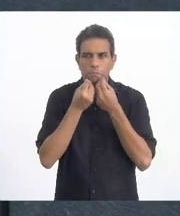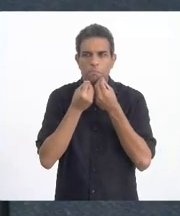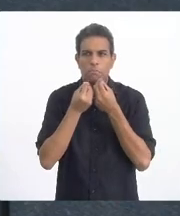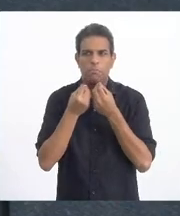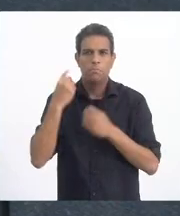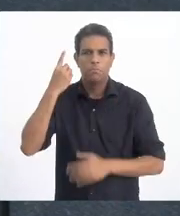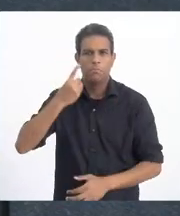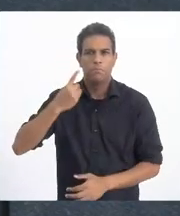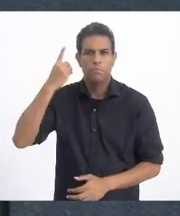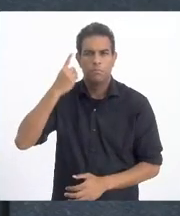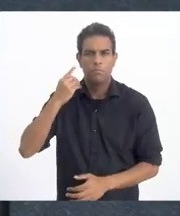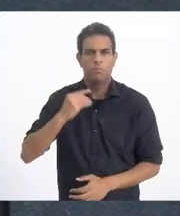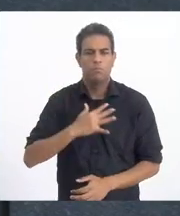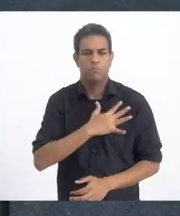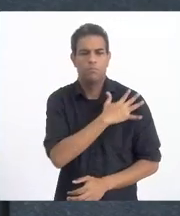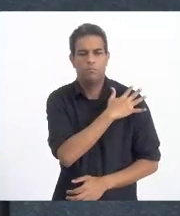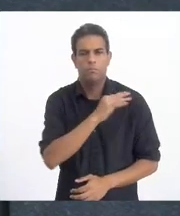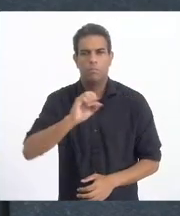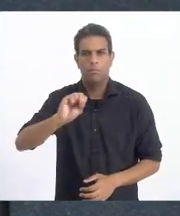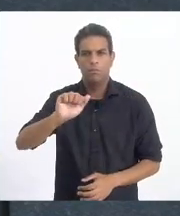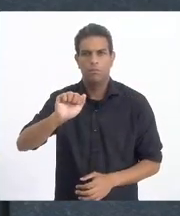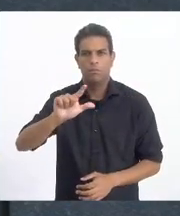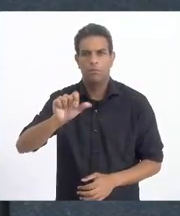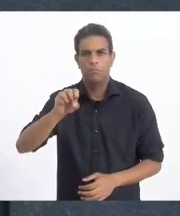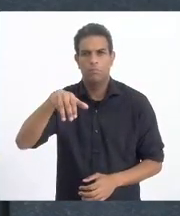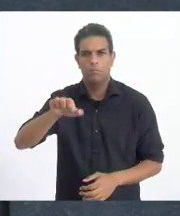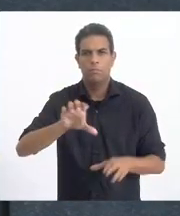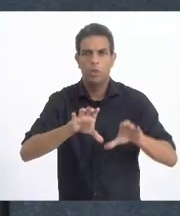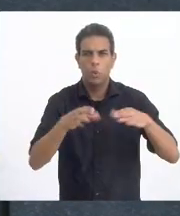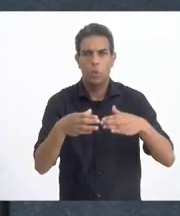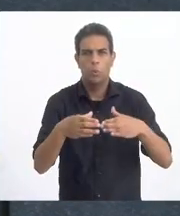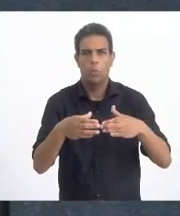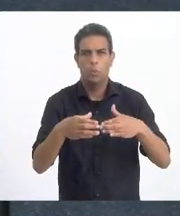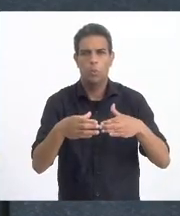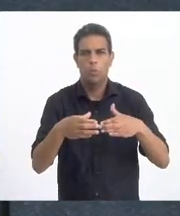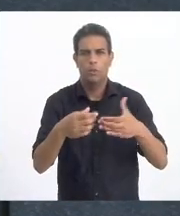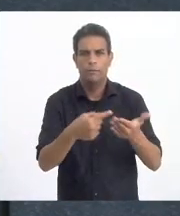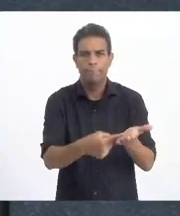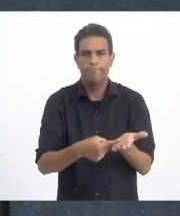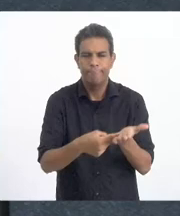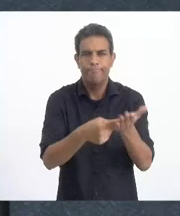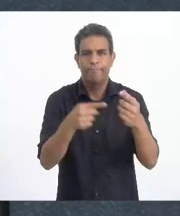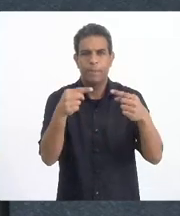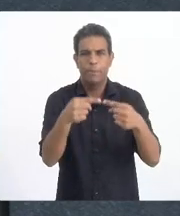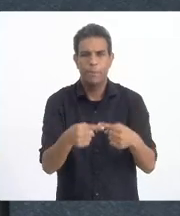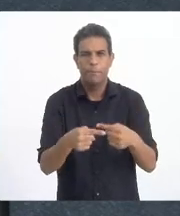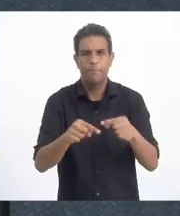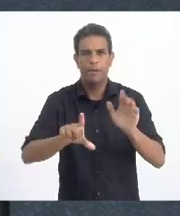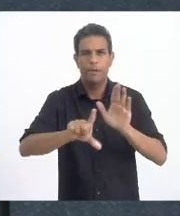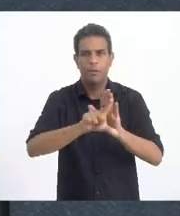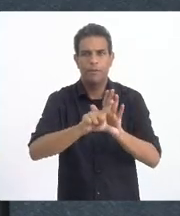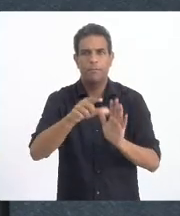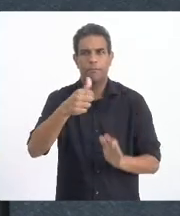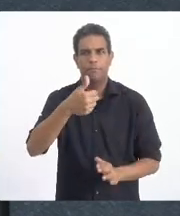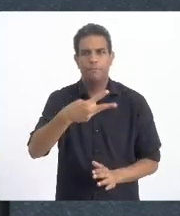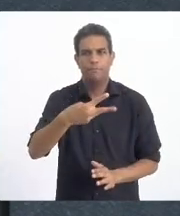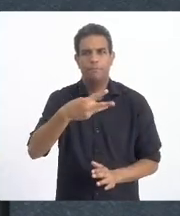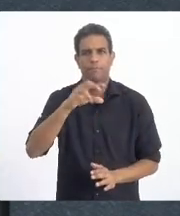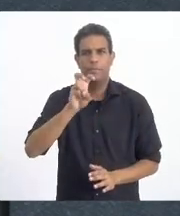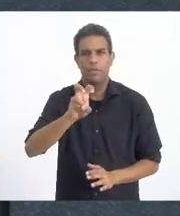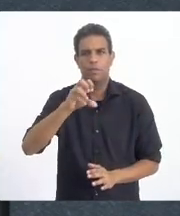especial o deputado Coronel Salema, que conduz a frente parlamentar de aplicação irrestrita da Lei Geral